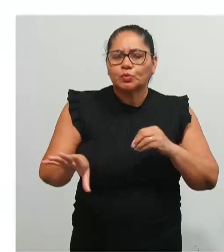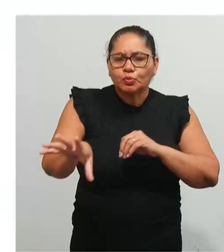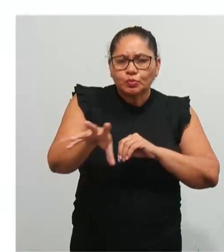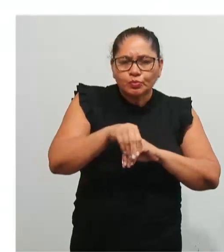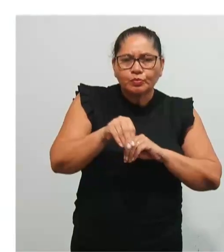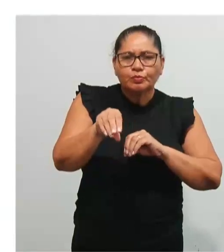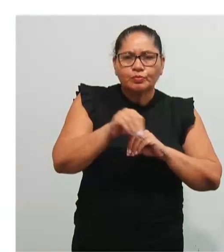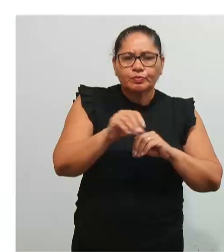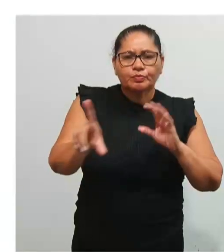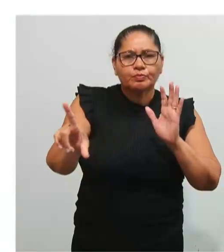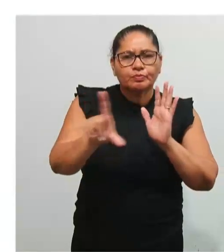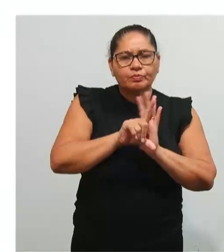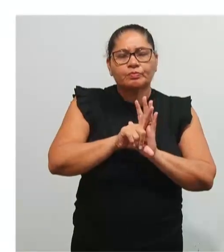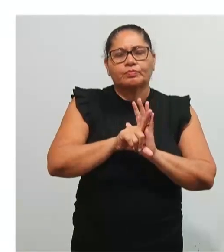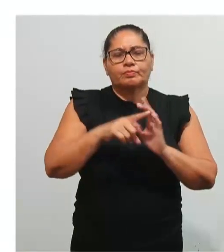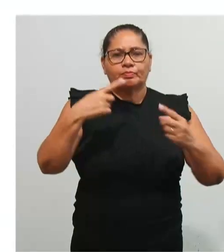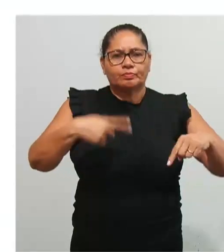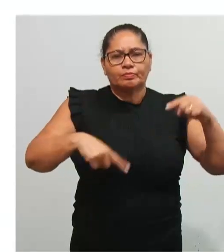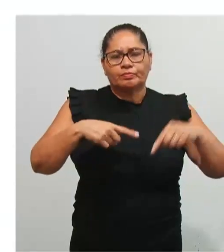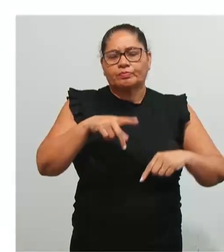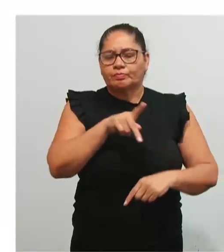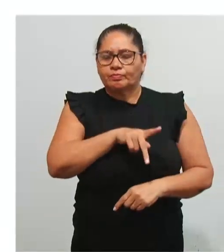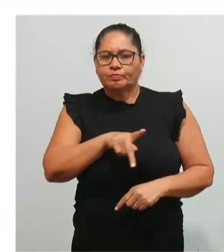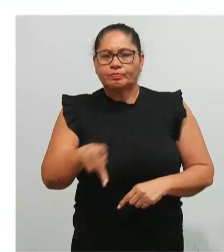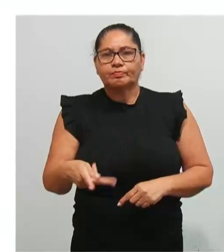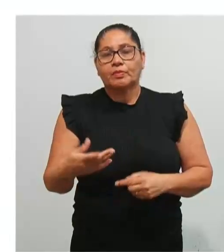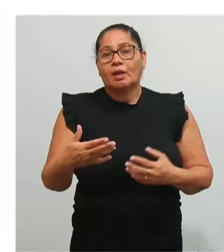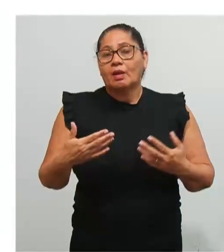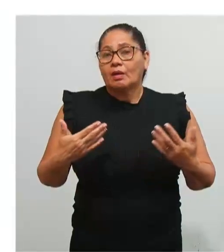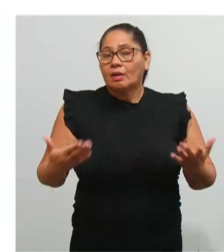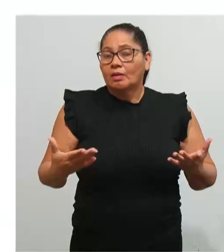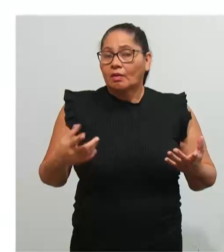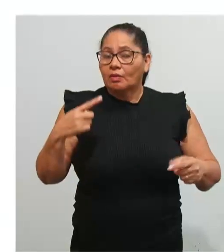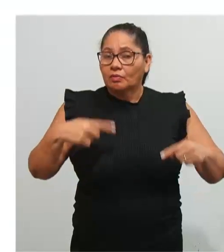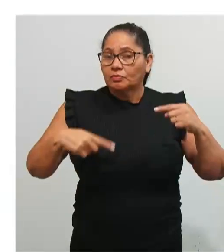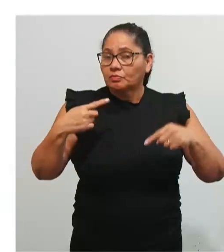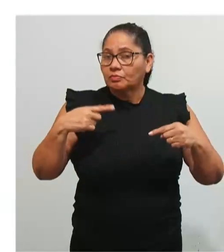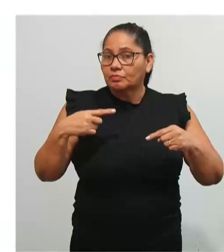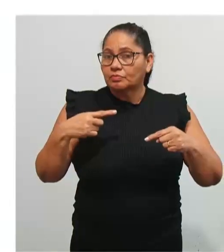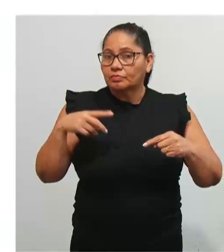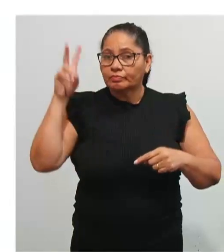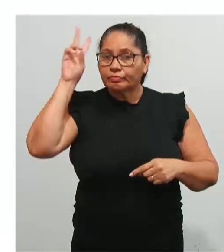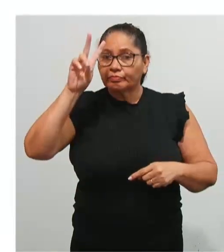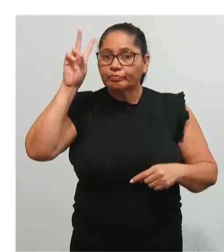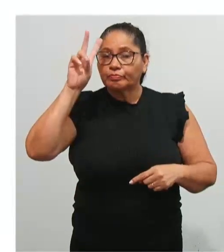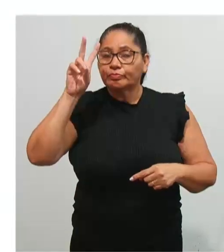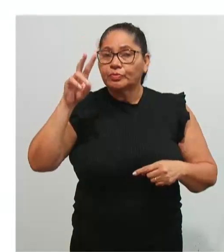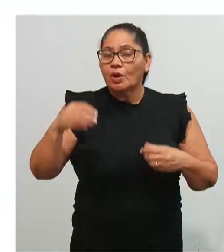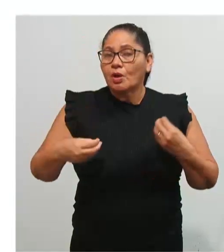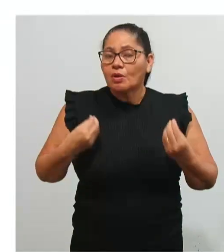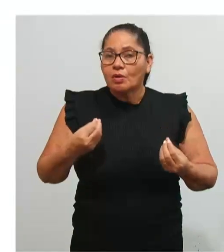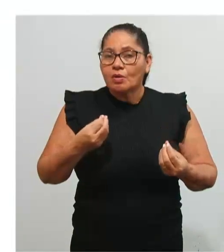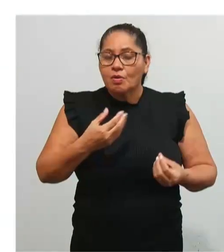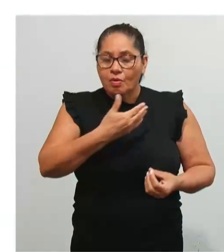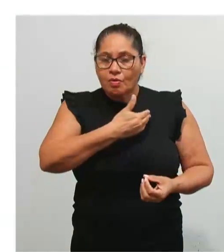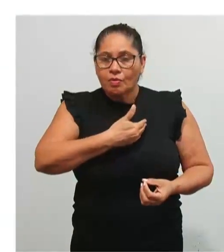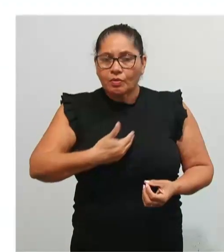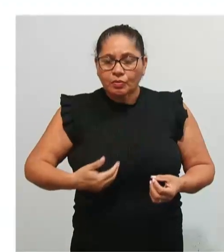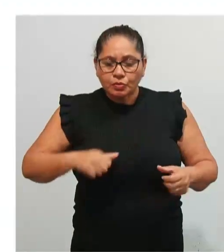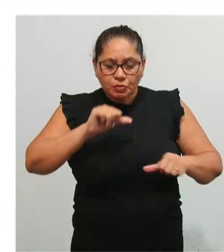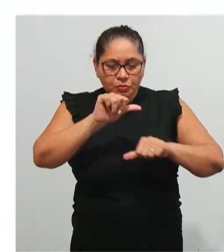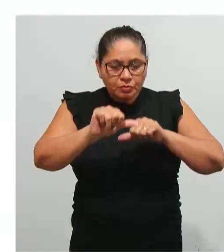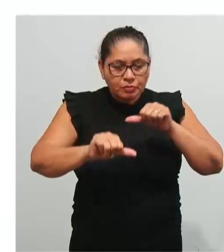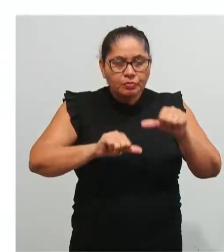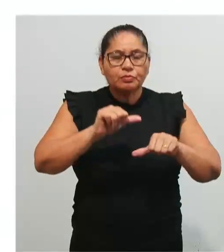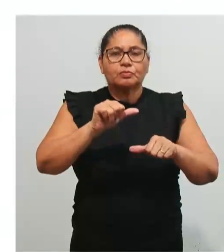e políticas públicas. A partir daí a gente vai discutir um fato histórico muito relevante para o nosso governo, que mudou